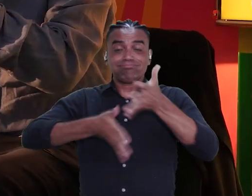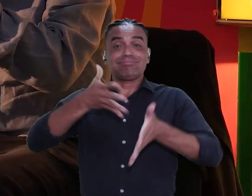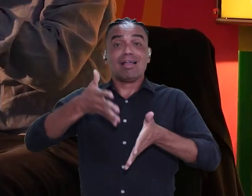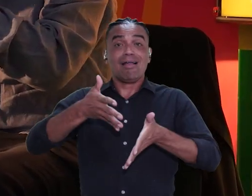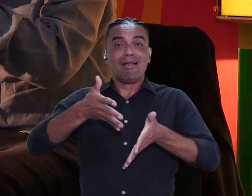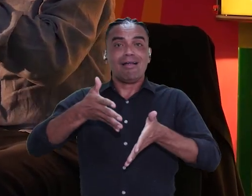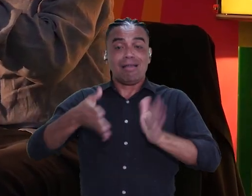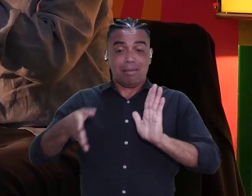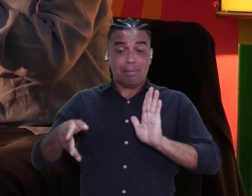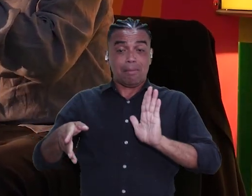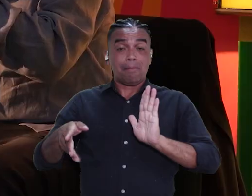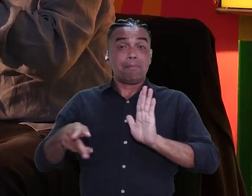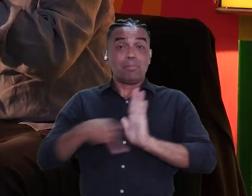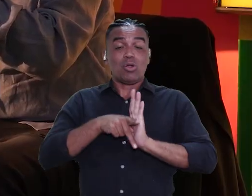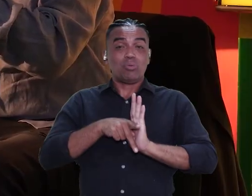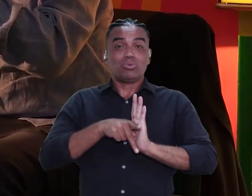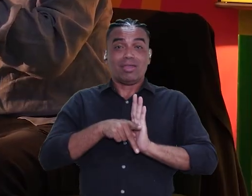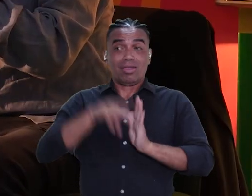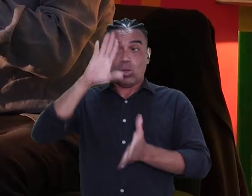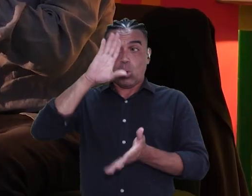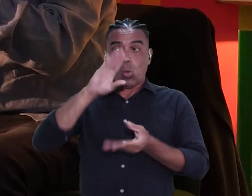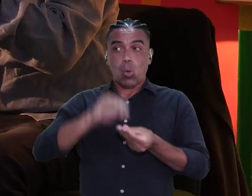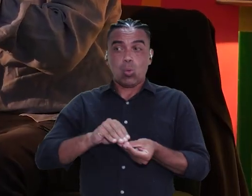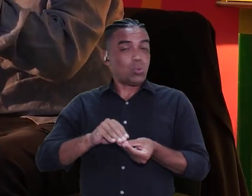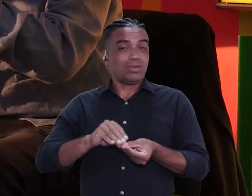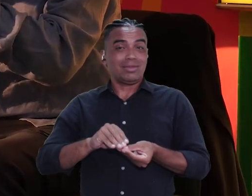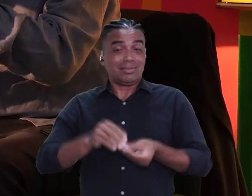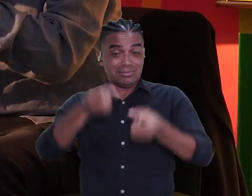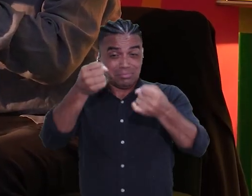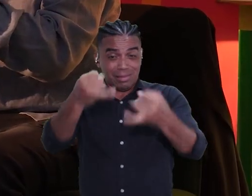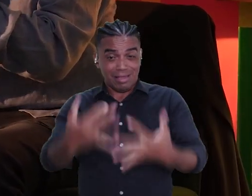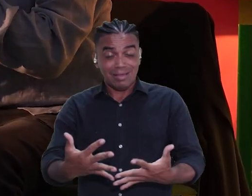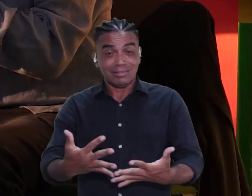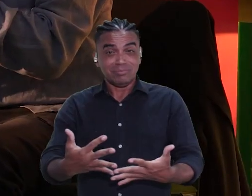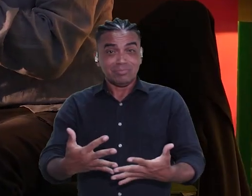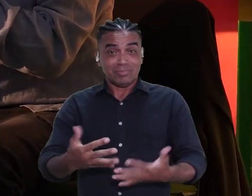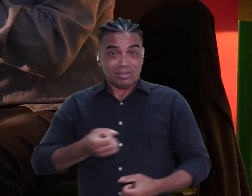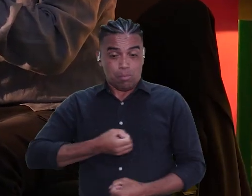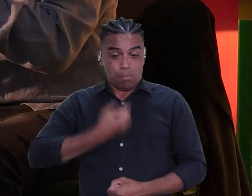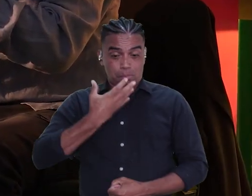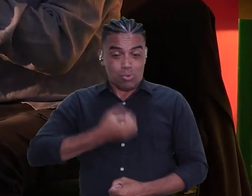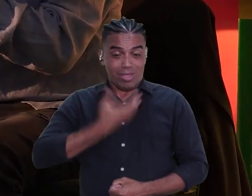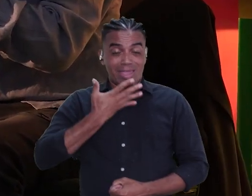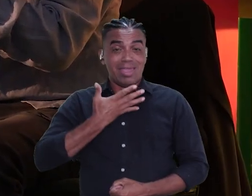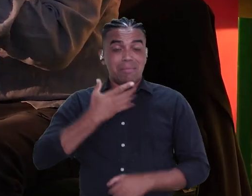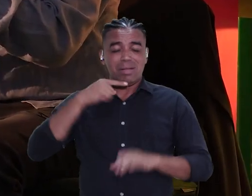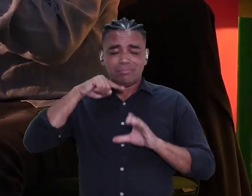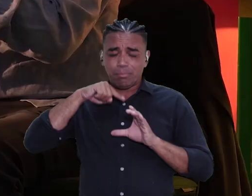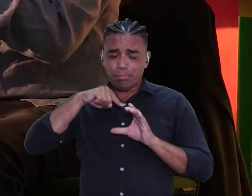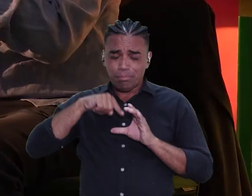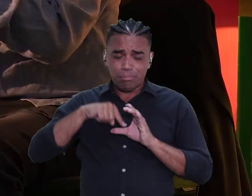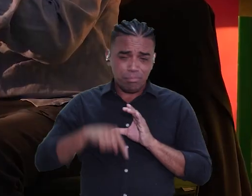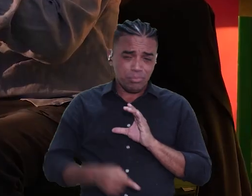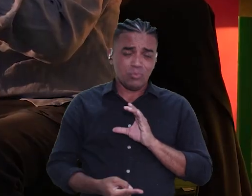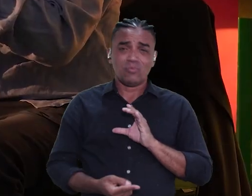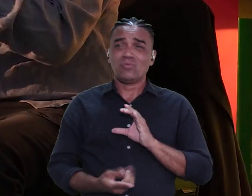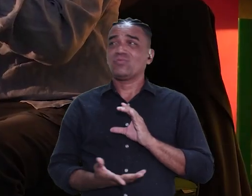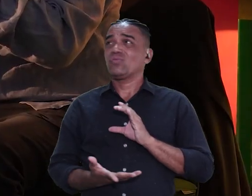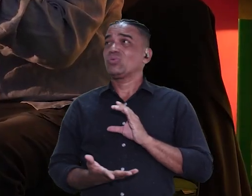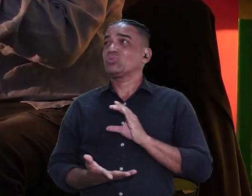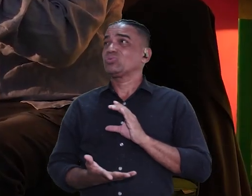está propriamente concluído, explicado. Esse poema vai fundo nesta, vamos